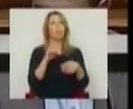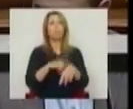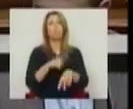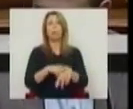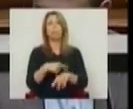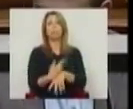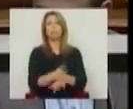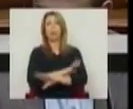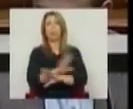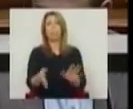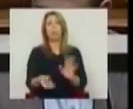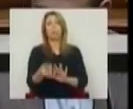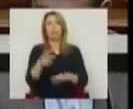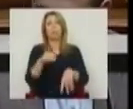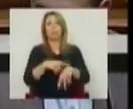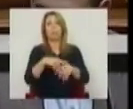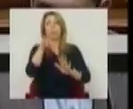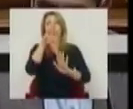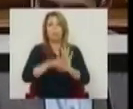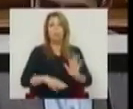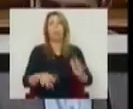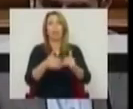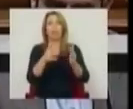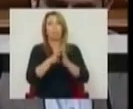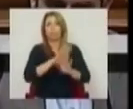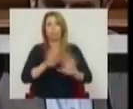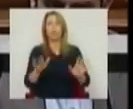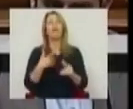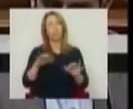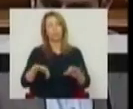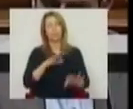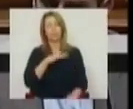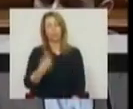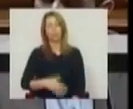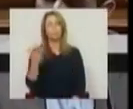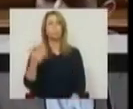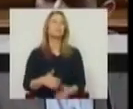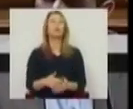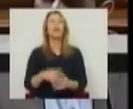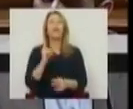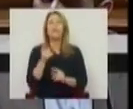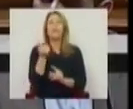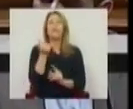tolerância regimental. Vou já acabar, Sr. Presidente. Qual é a verba que